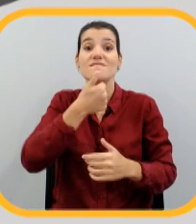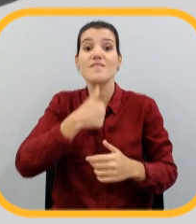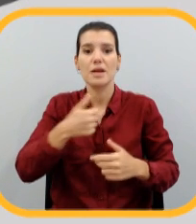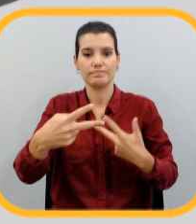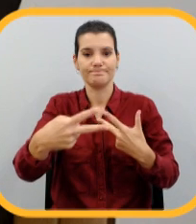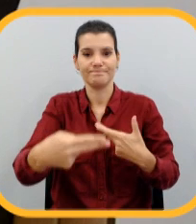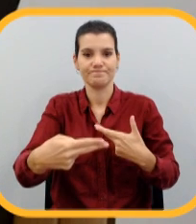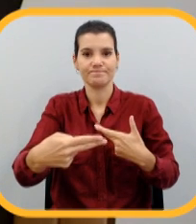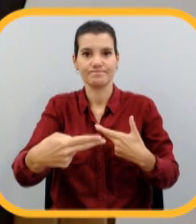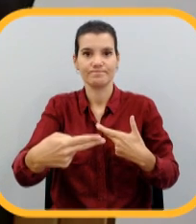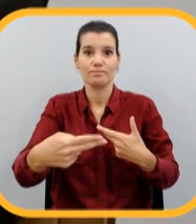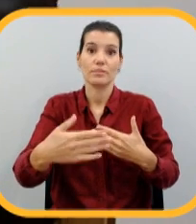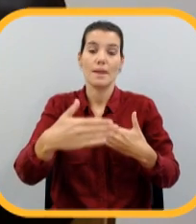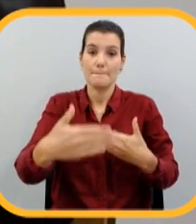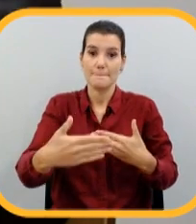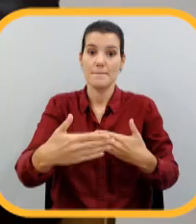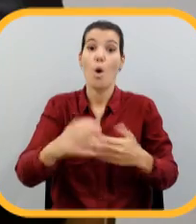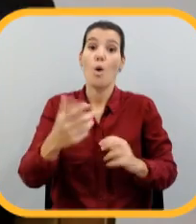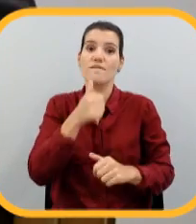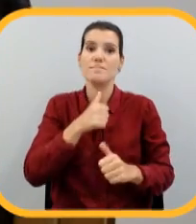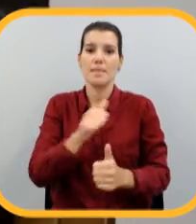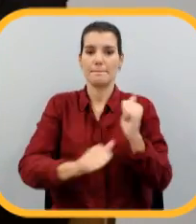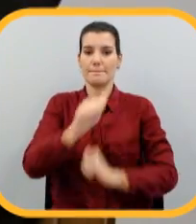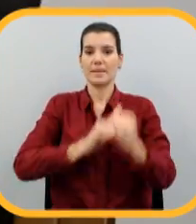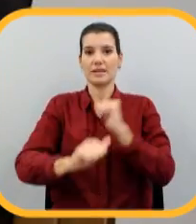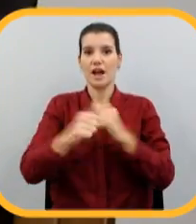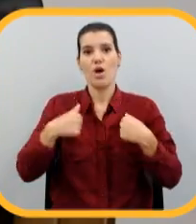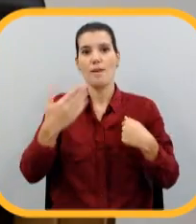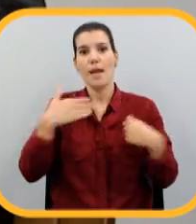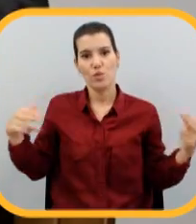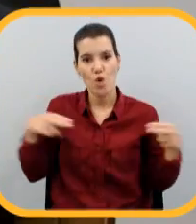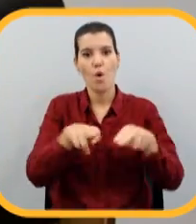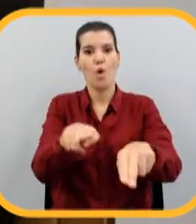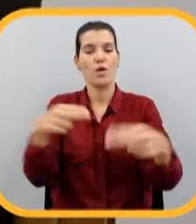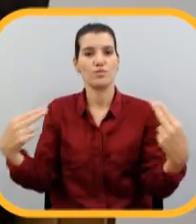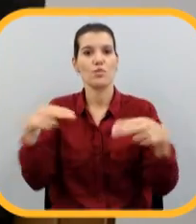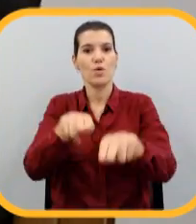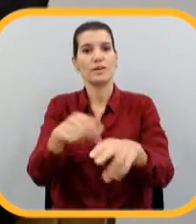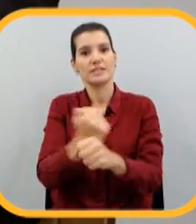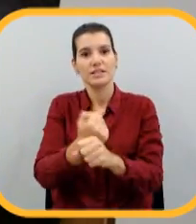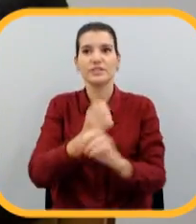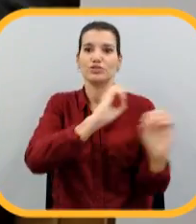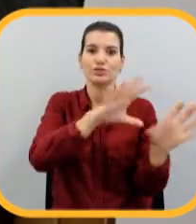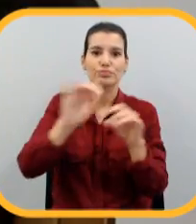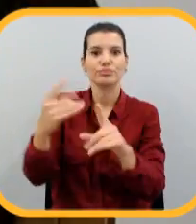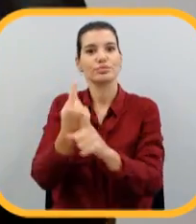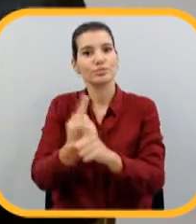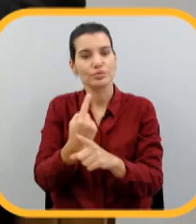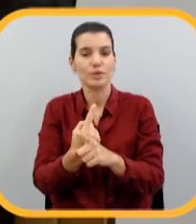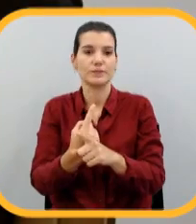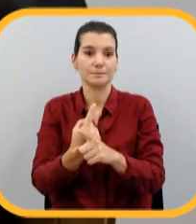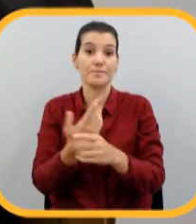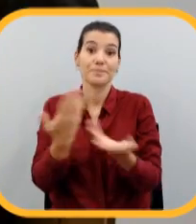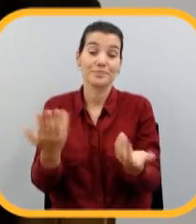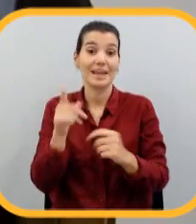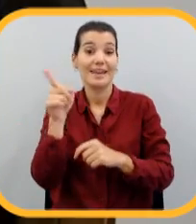nos vermelhos e deixar estabilizar, ou os vermelhos voltarem todos para trás para poder eu entregar com os brancos, entregar os serviços,